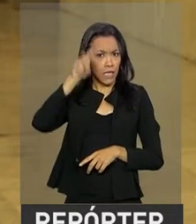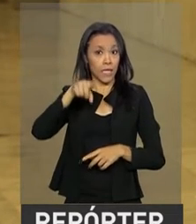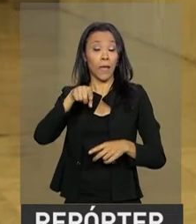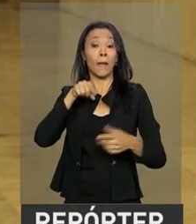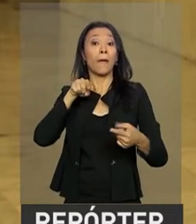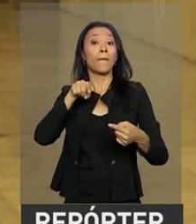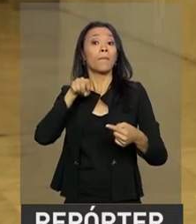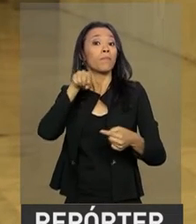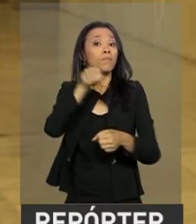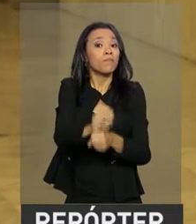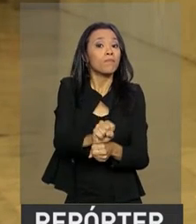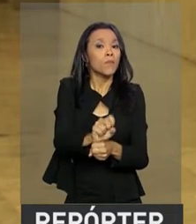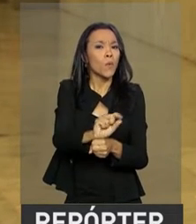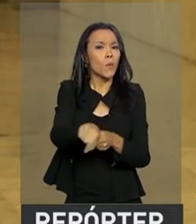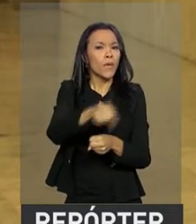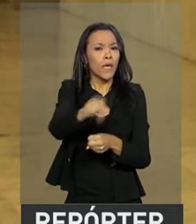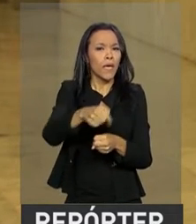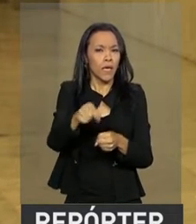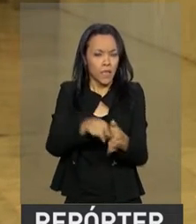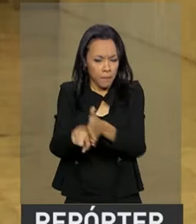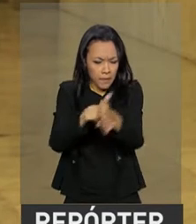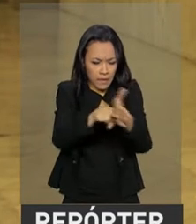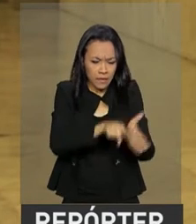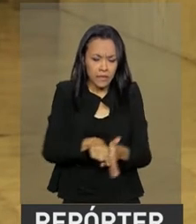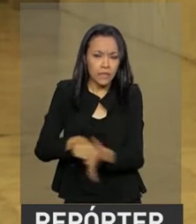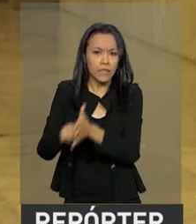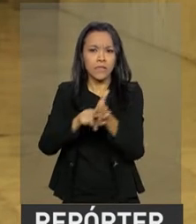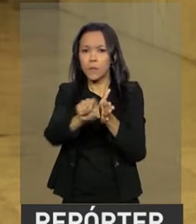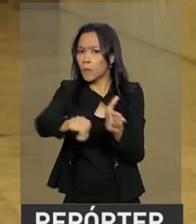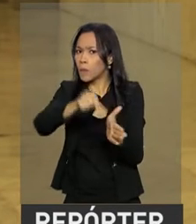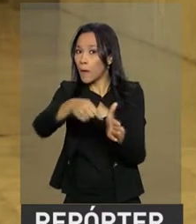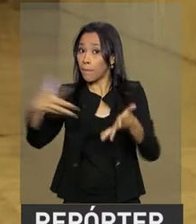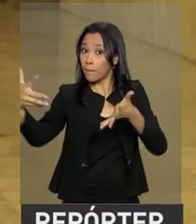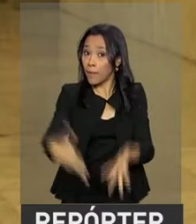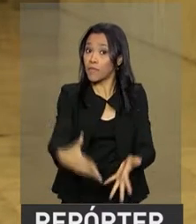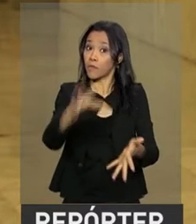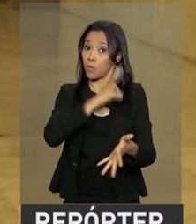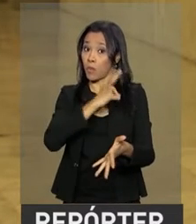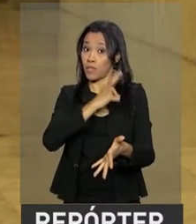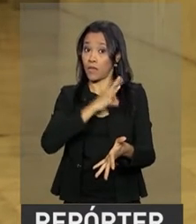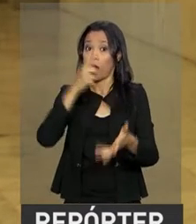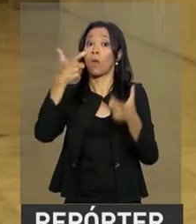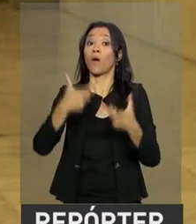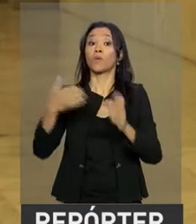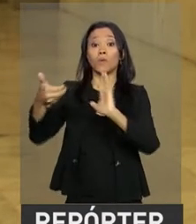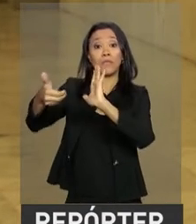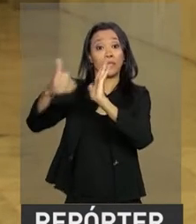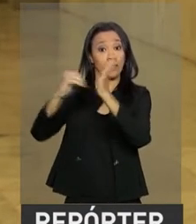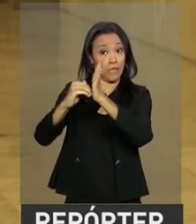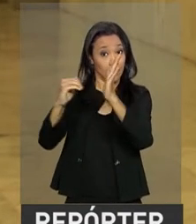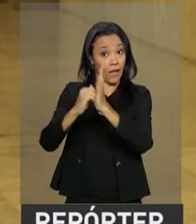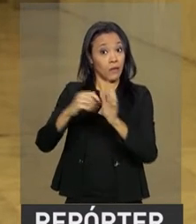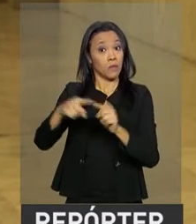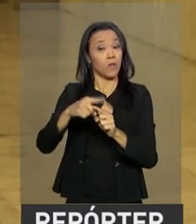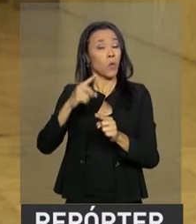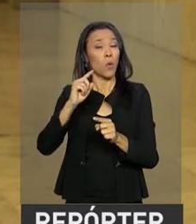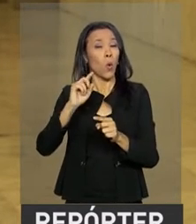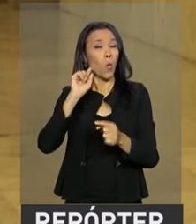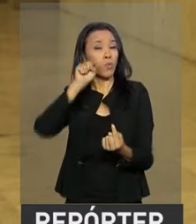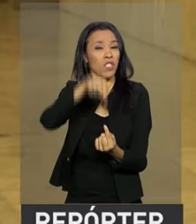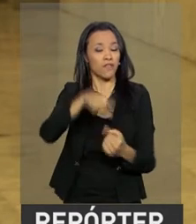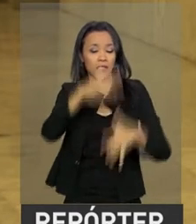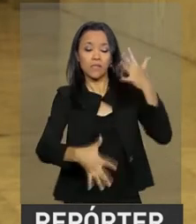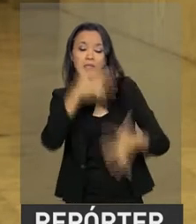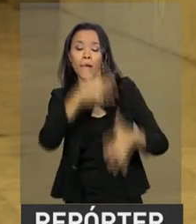mexes que investiga a suposta participação de policiais do senado na tentativa de obstruir as investigações